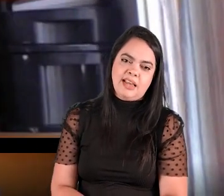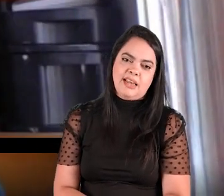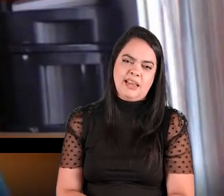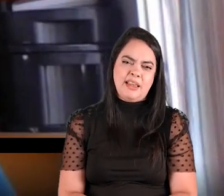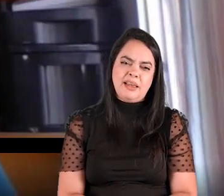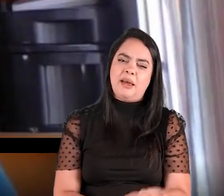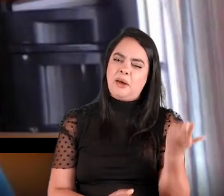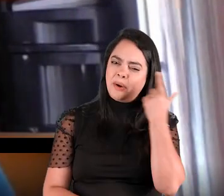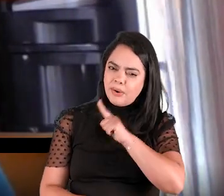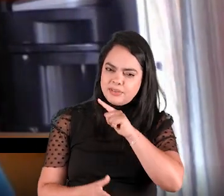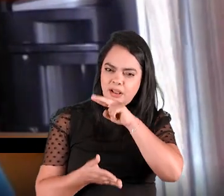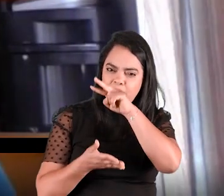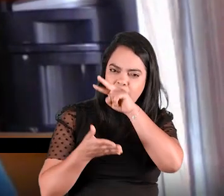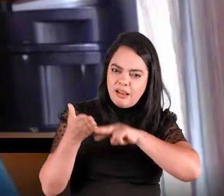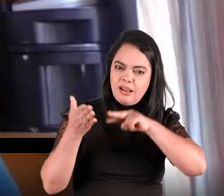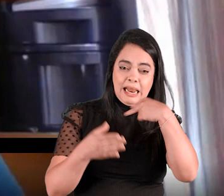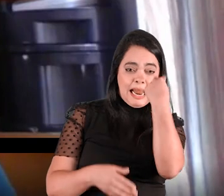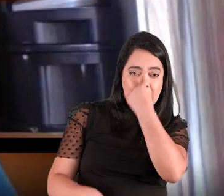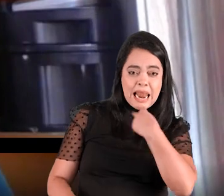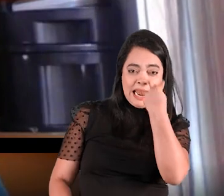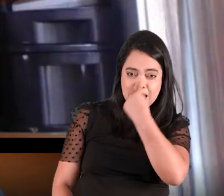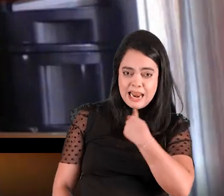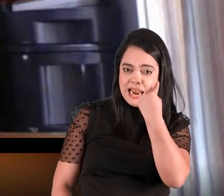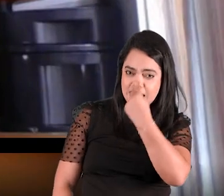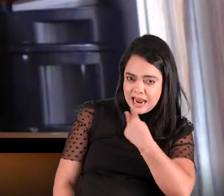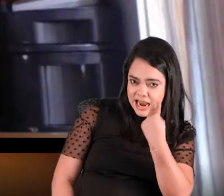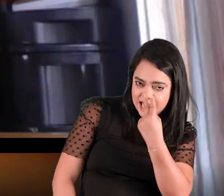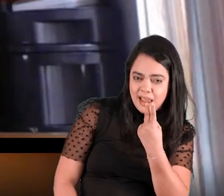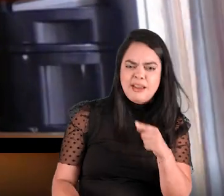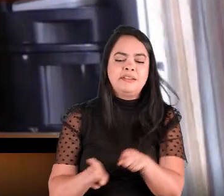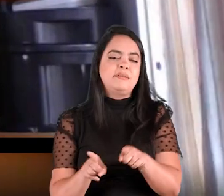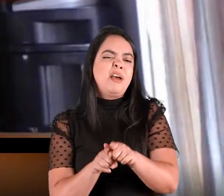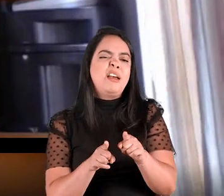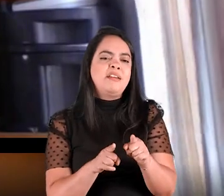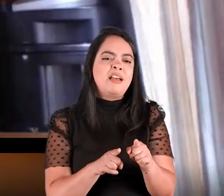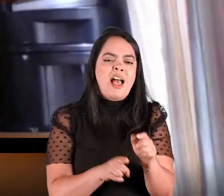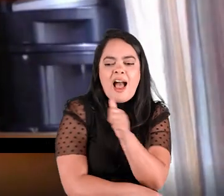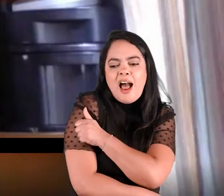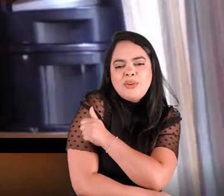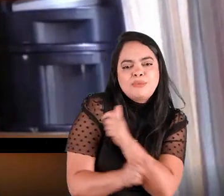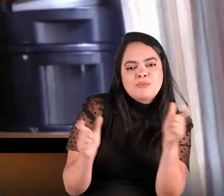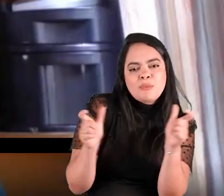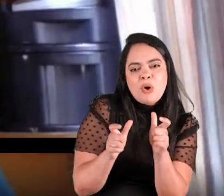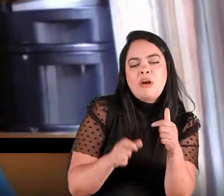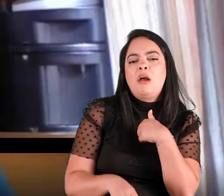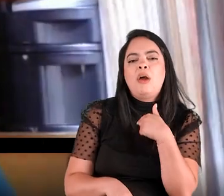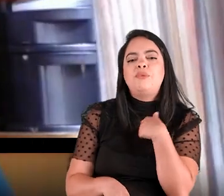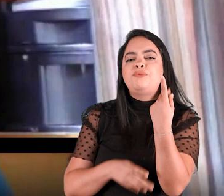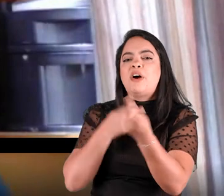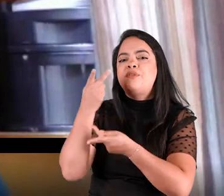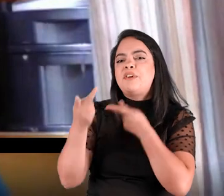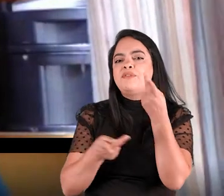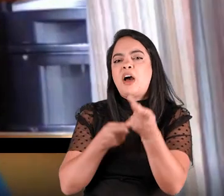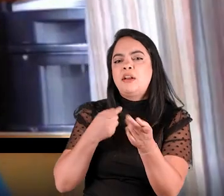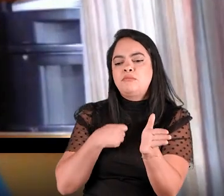fazia a leitura dos lábios, e aí outras vezes, quando tinha pouca gente na aula, eu ia escrevendo o que eu estava falando, né? Numa